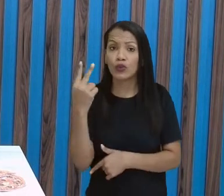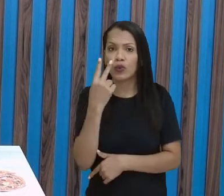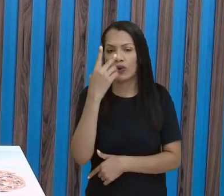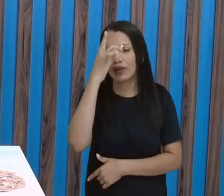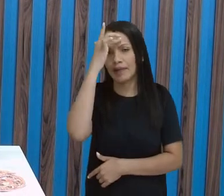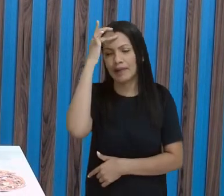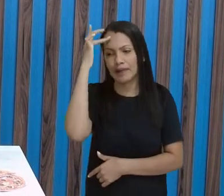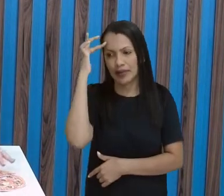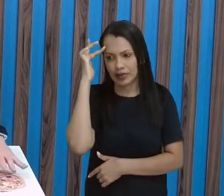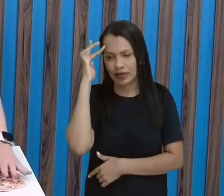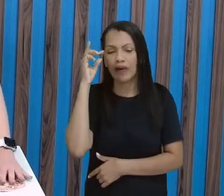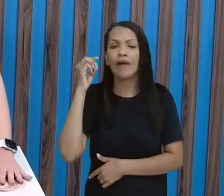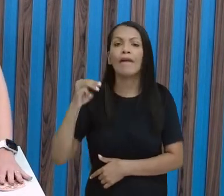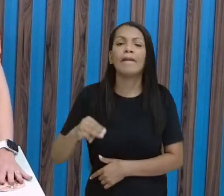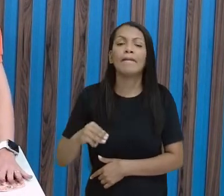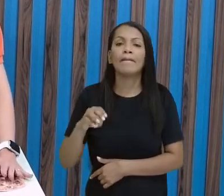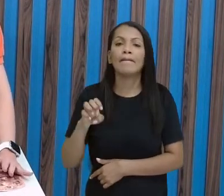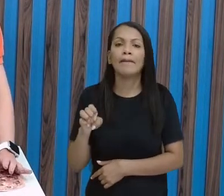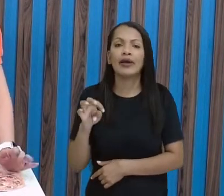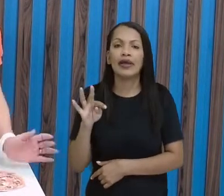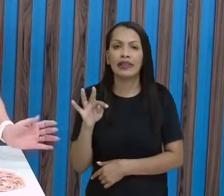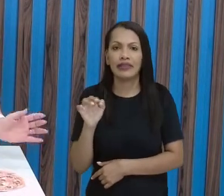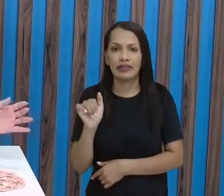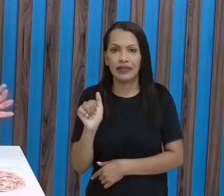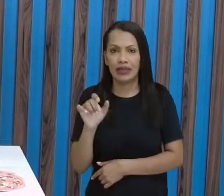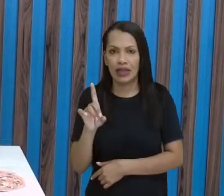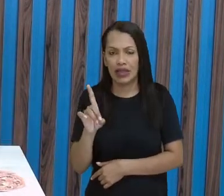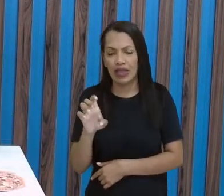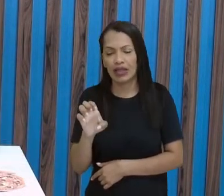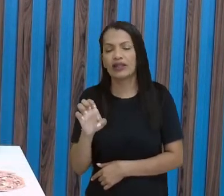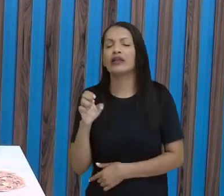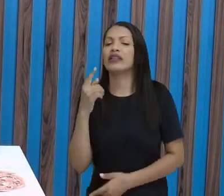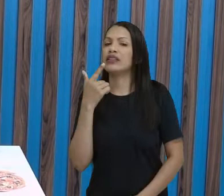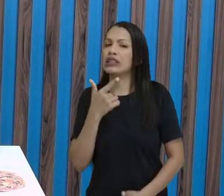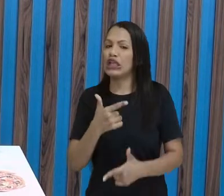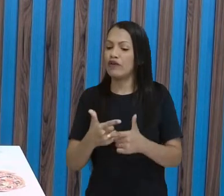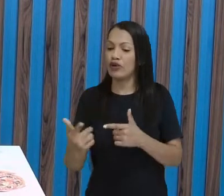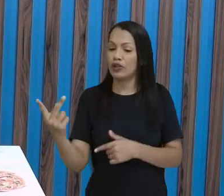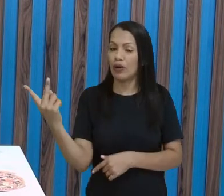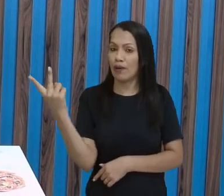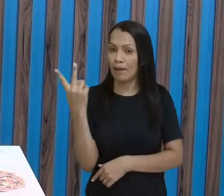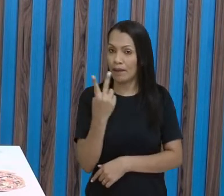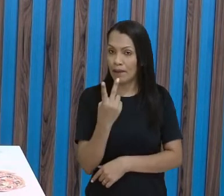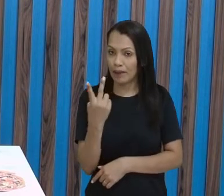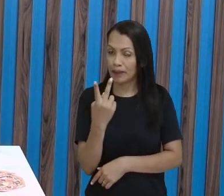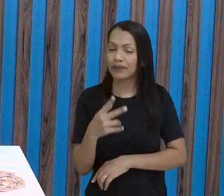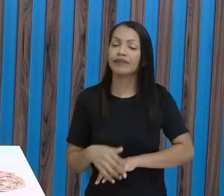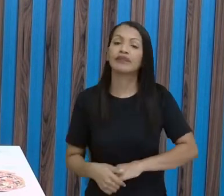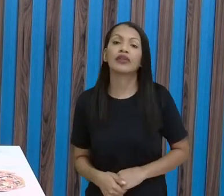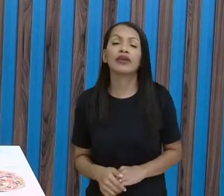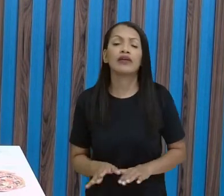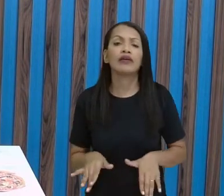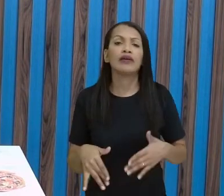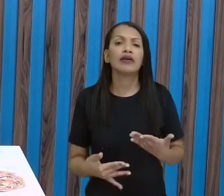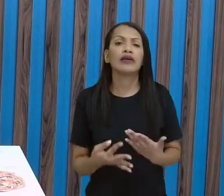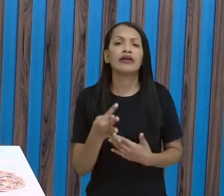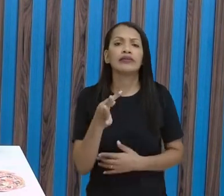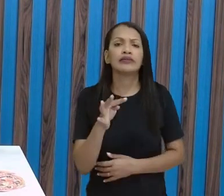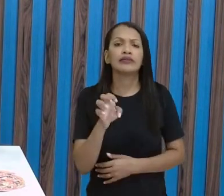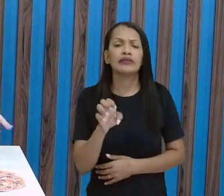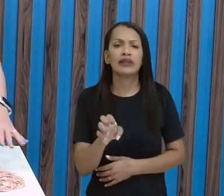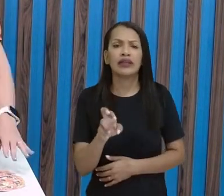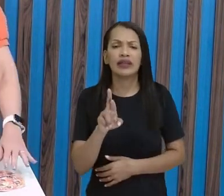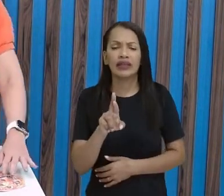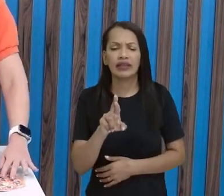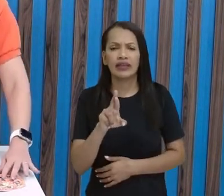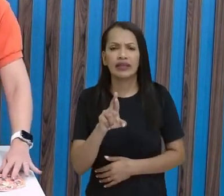uma divisão aí por 2. E quando a gente fala em terça parte. Eu tenho